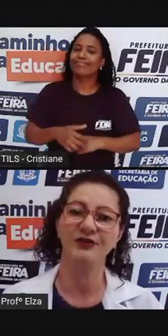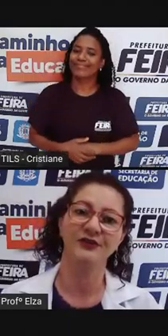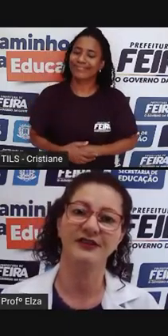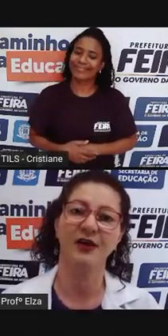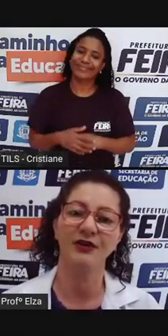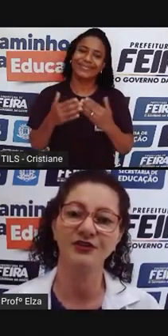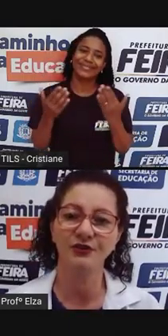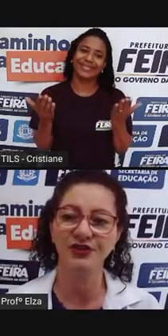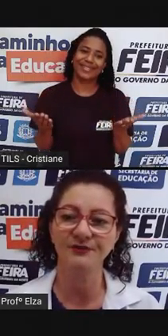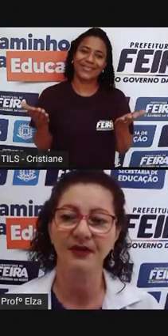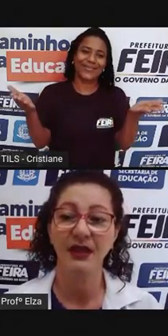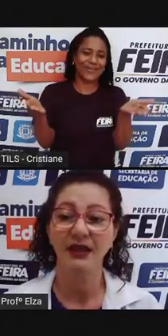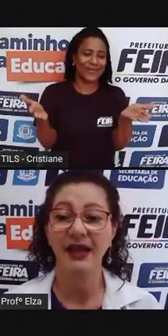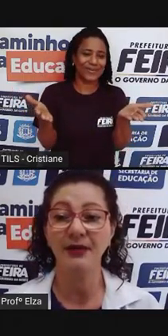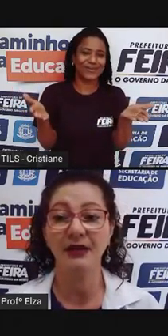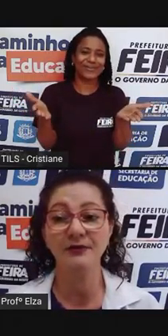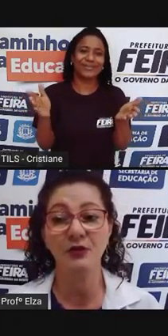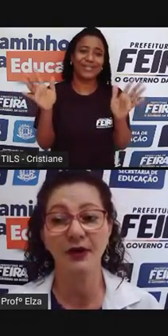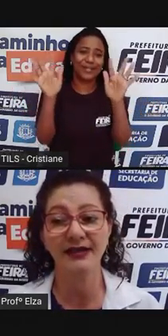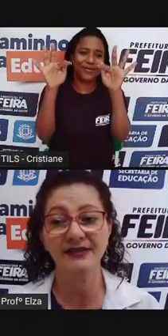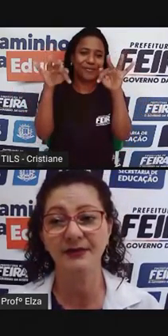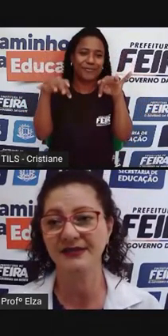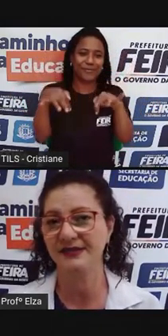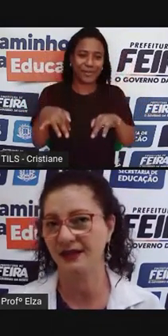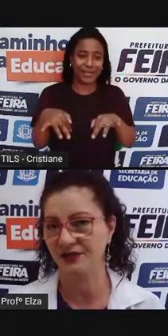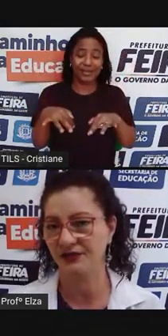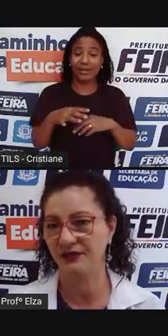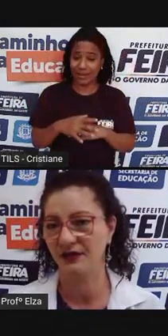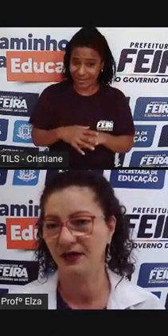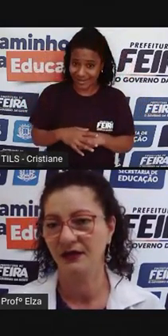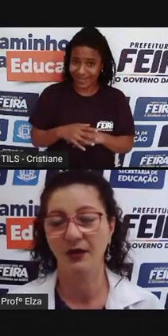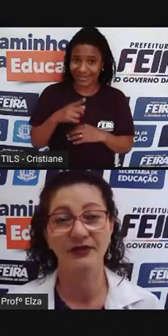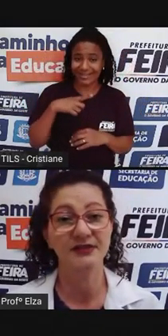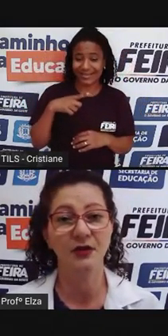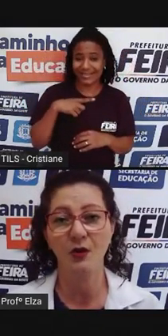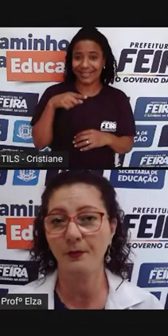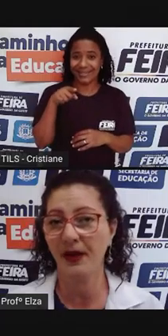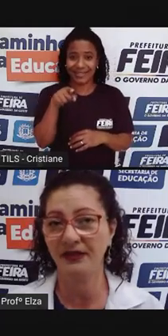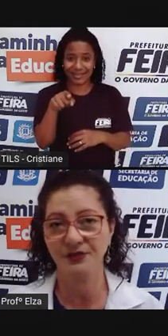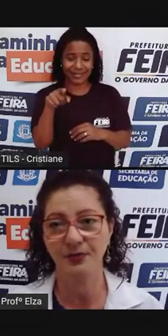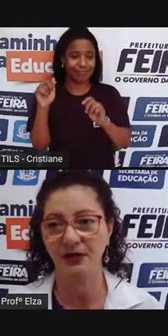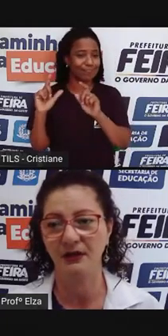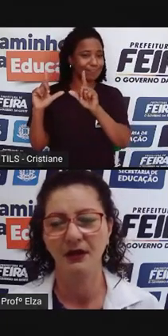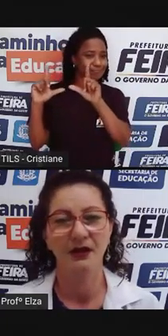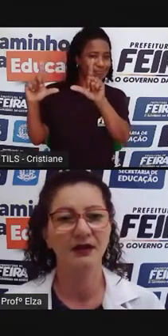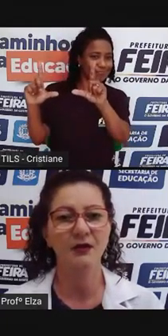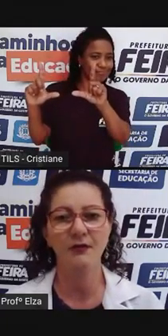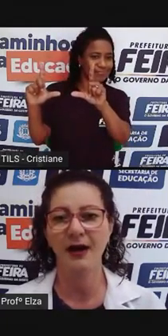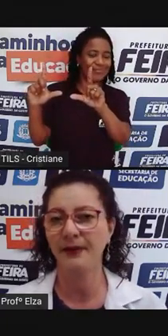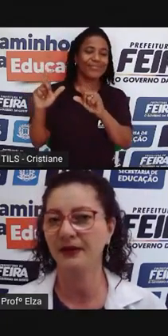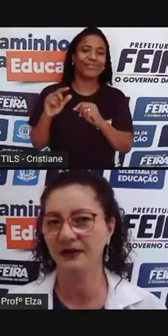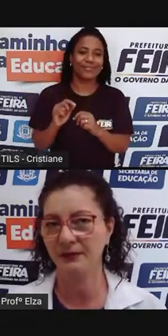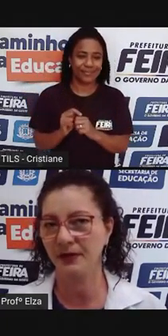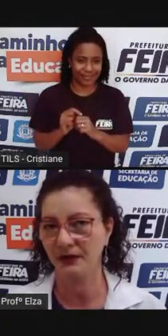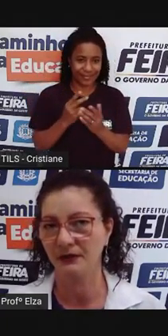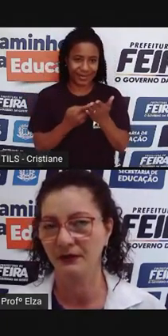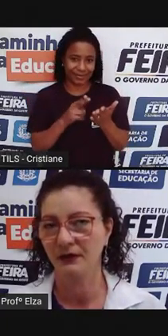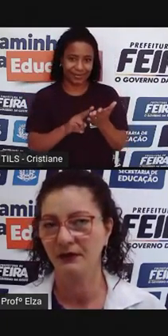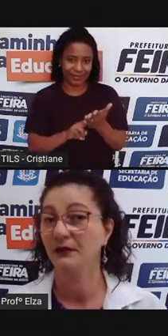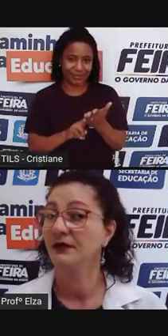final de nossa aula de hoje e terminamos com esta mensagem. There is no planet B. Não há planeta